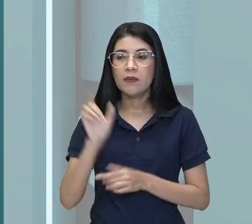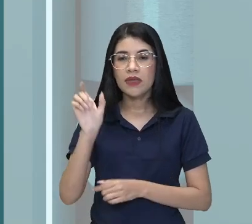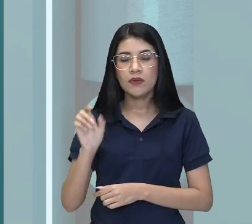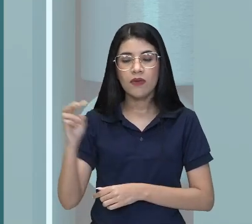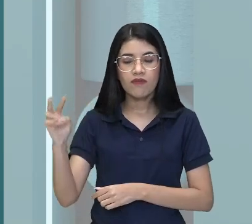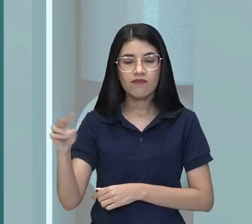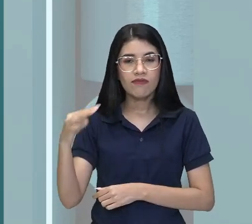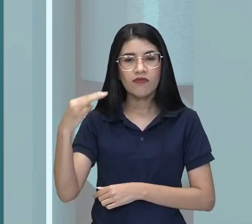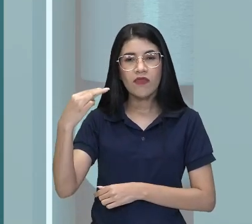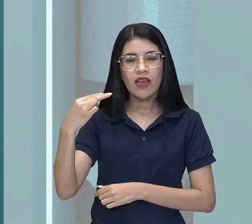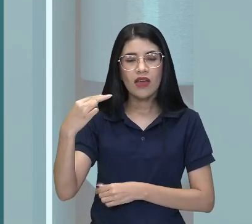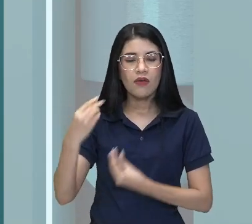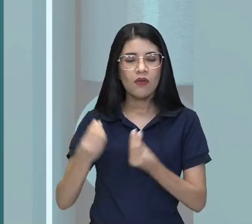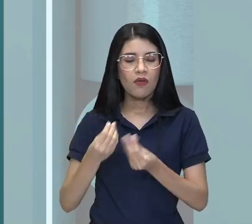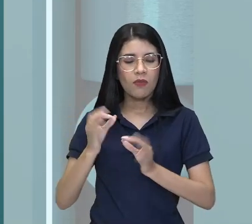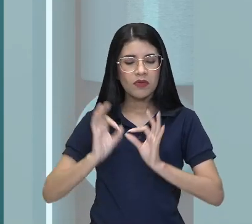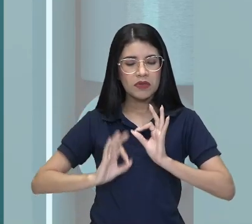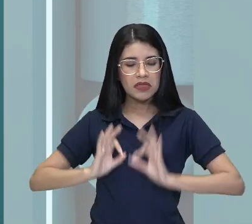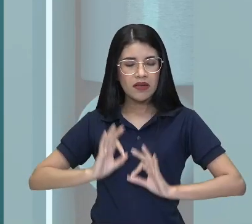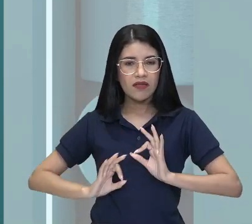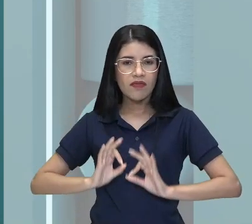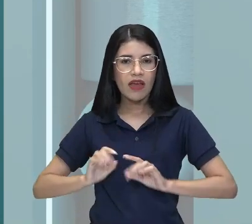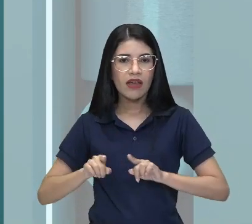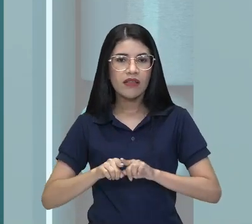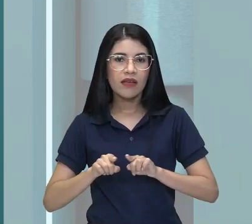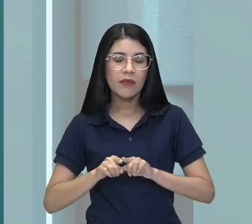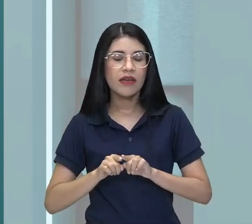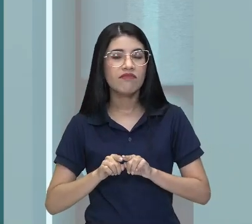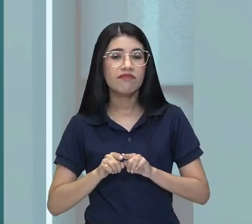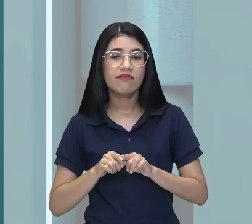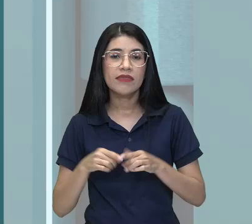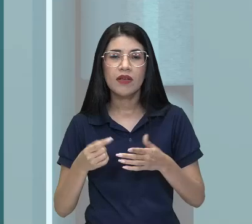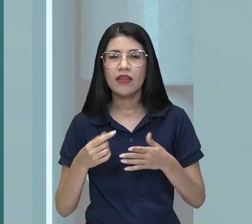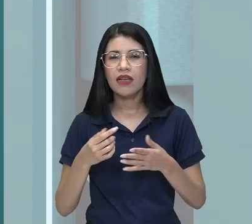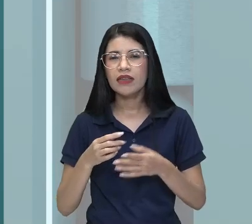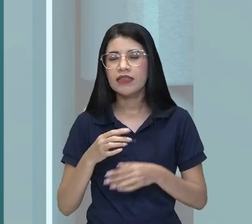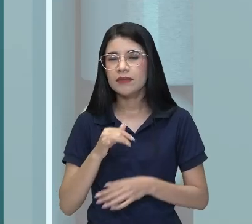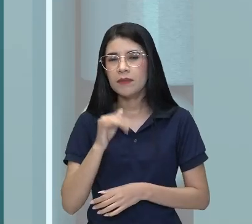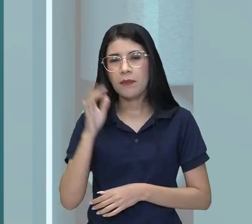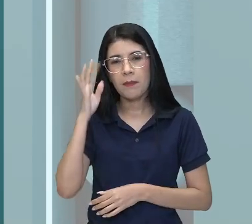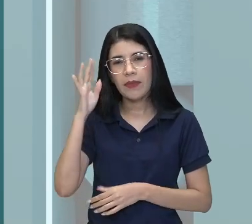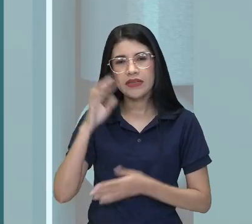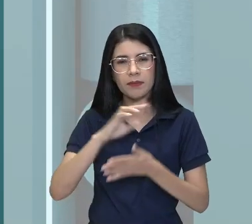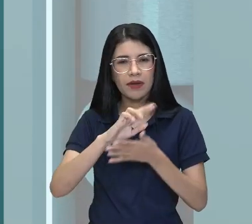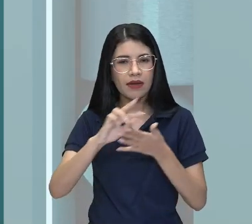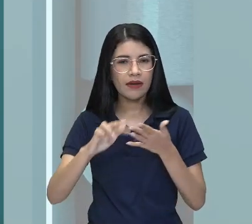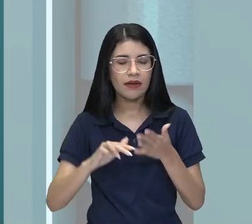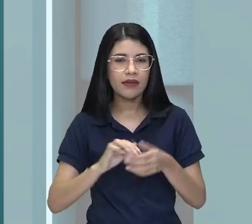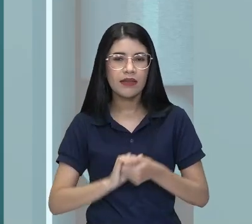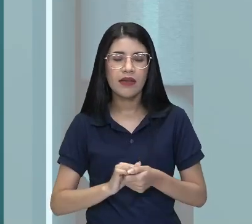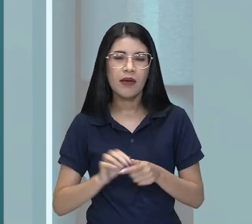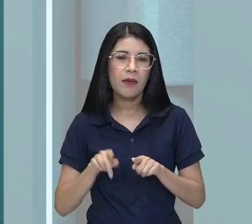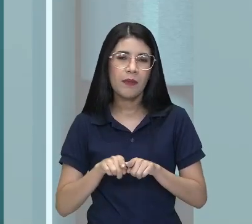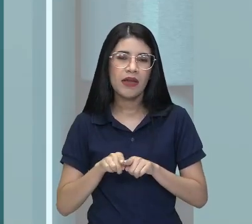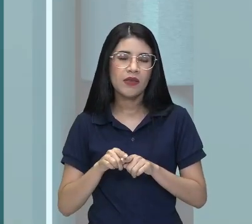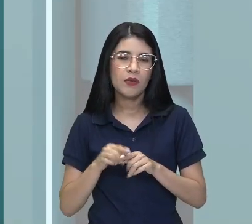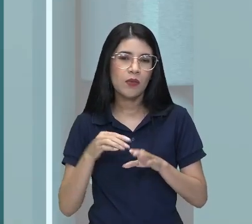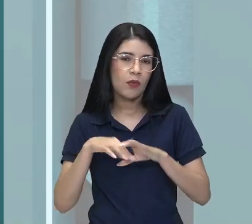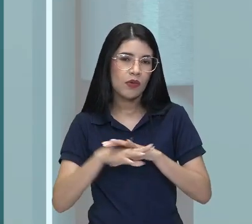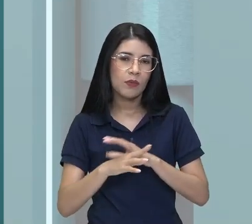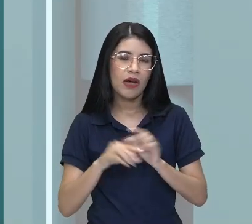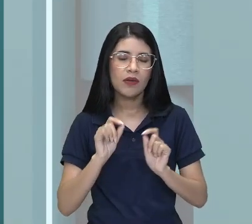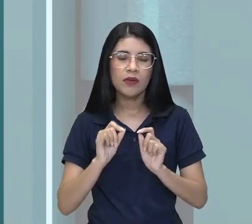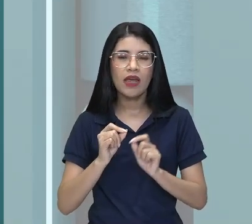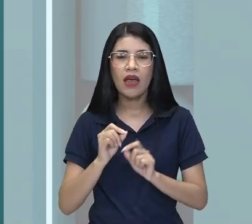veste, como você se arruma, vai dizer assim, olha, é assim. Então, uma pessoa não estava acostumada a se vestir, se arrumar,